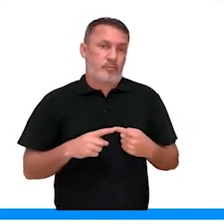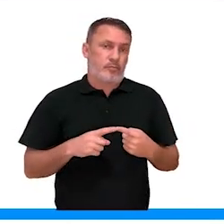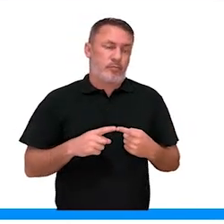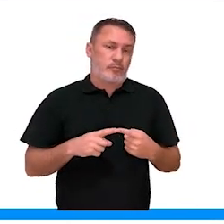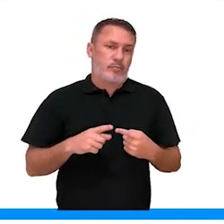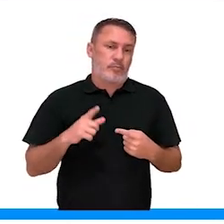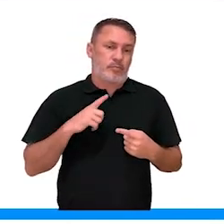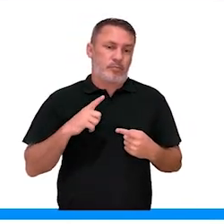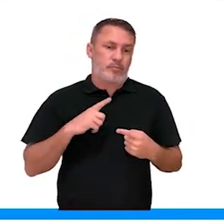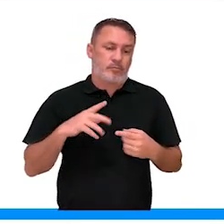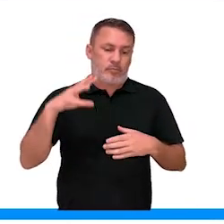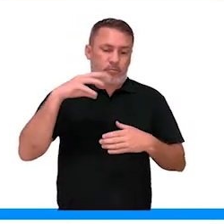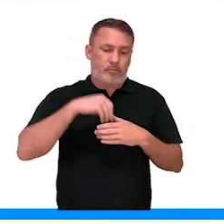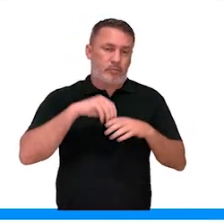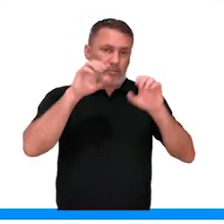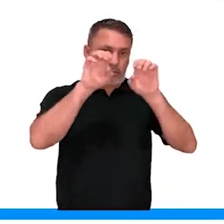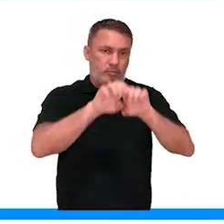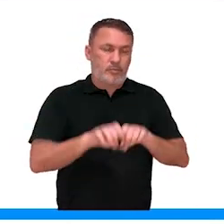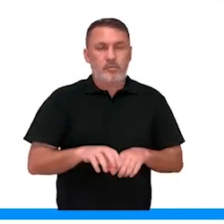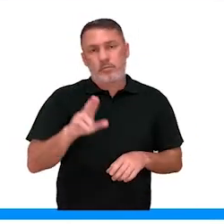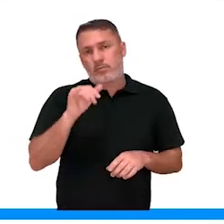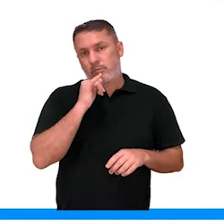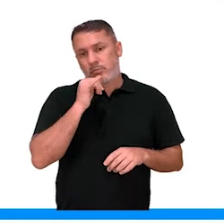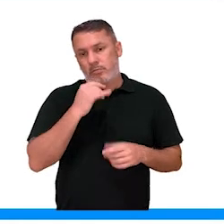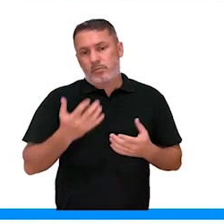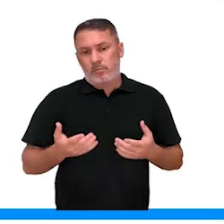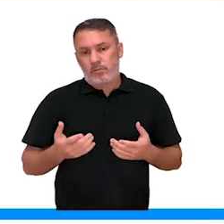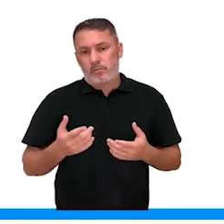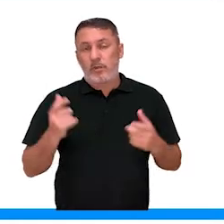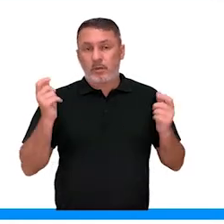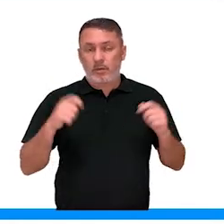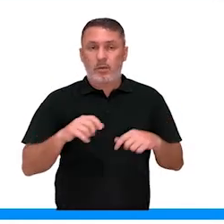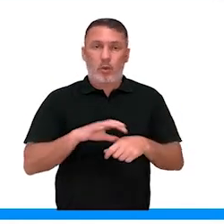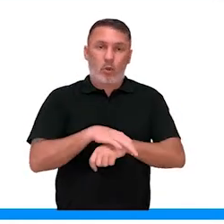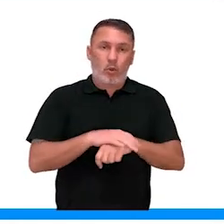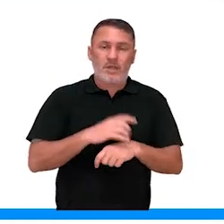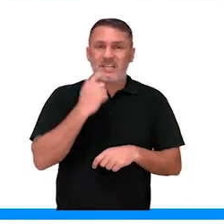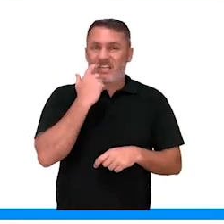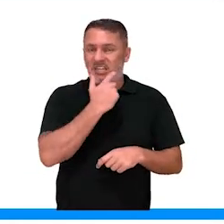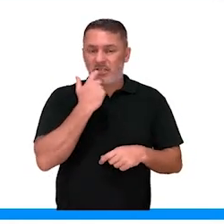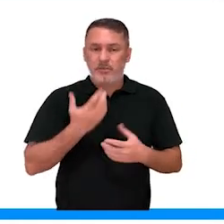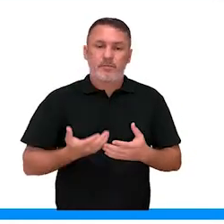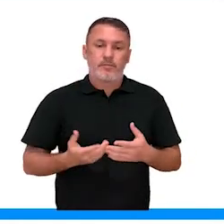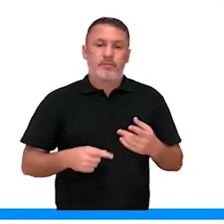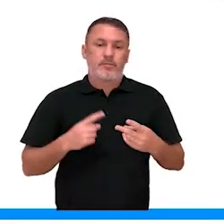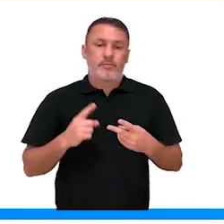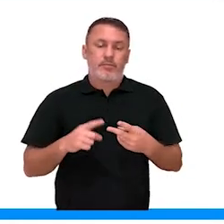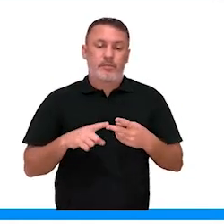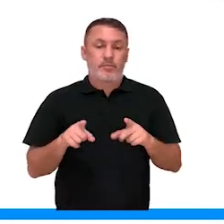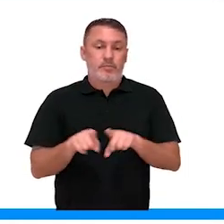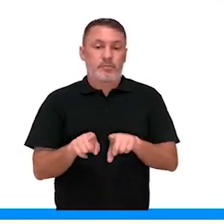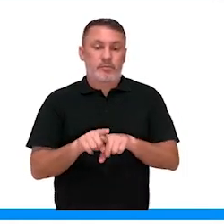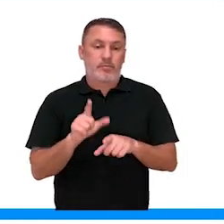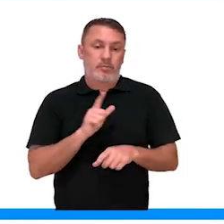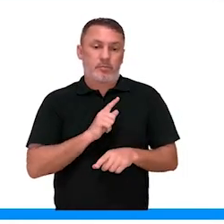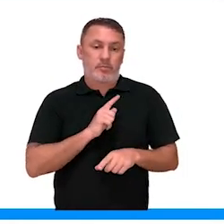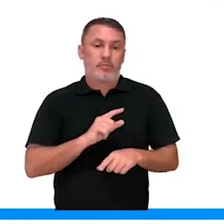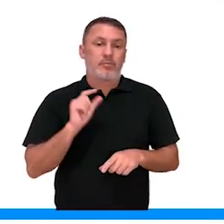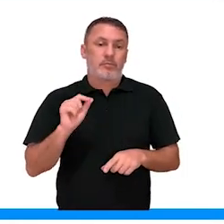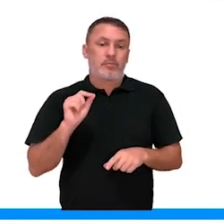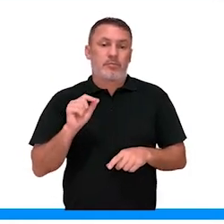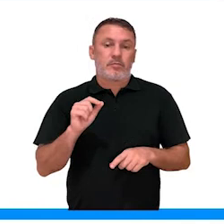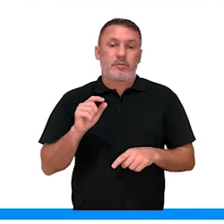podem estar compondo estruturas, como por exemplo, compondo os nossos ossos e dentes, como eles podem